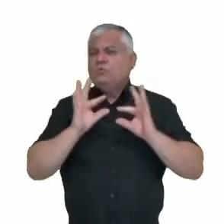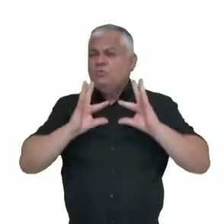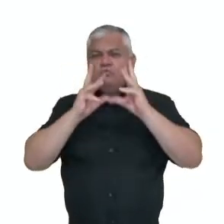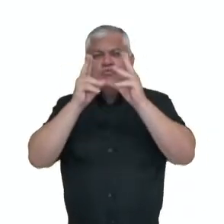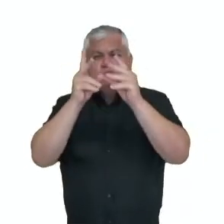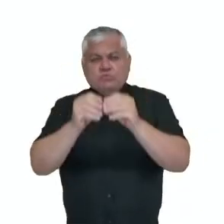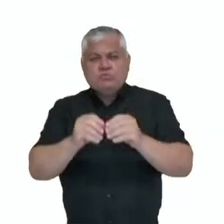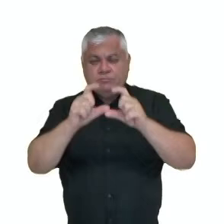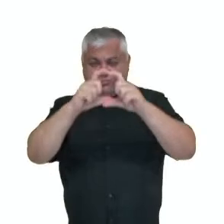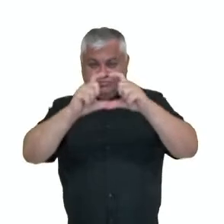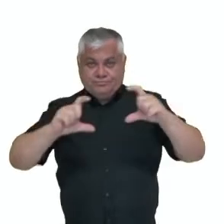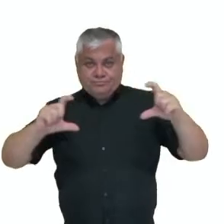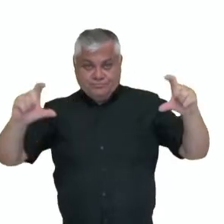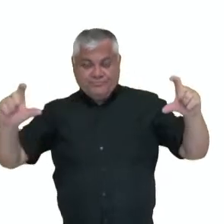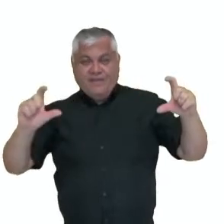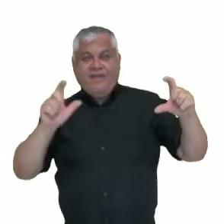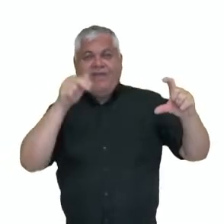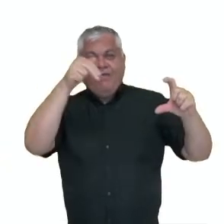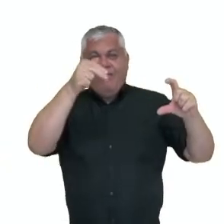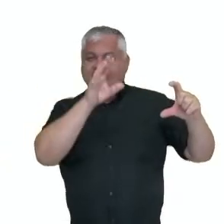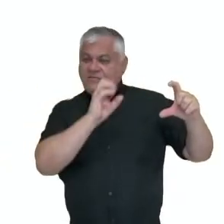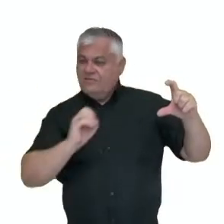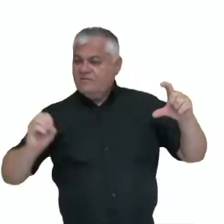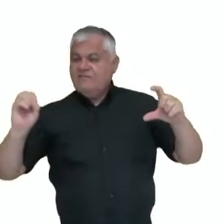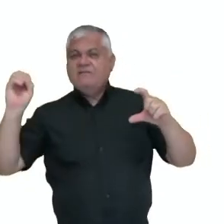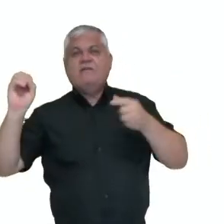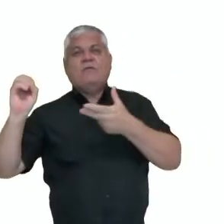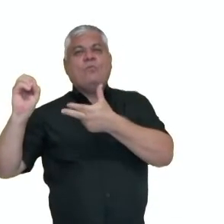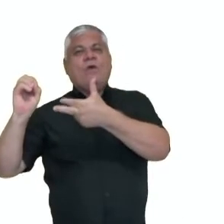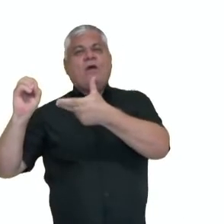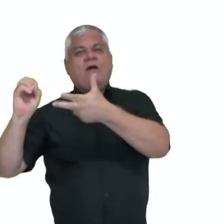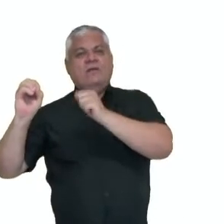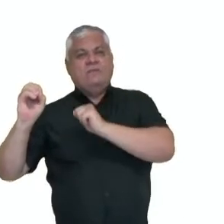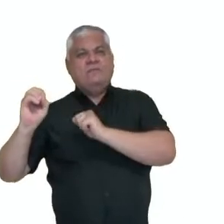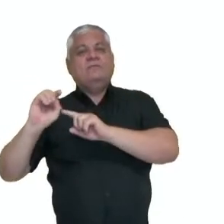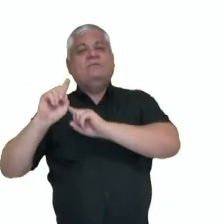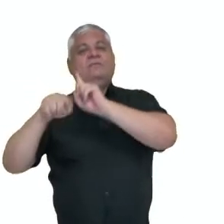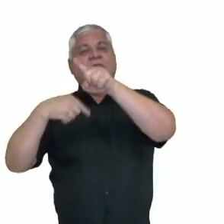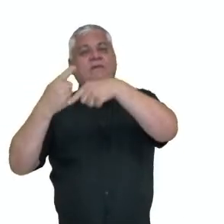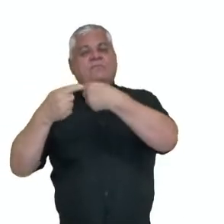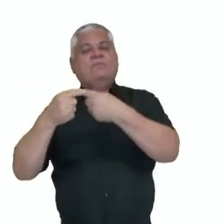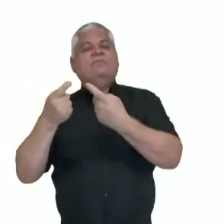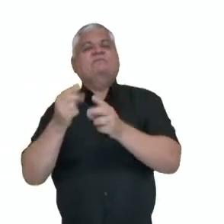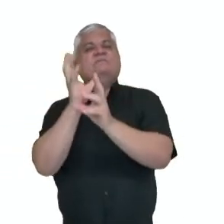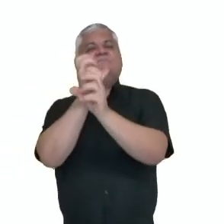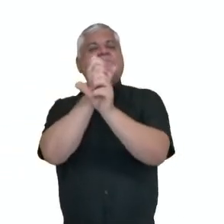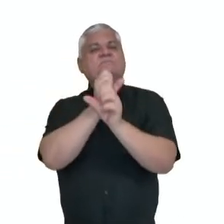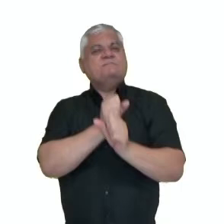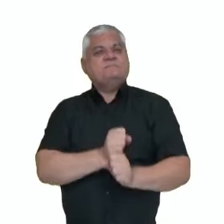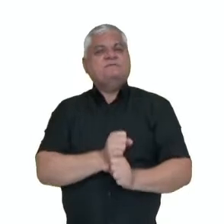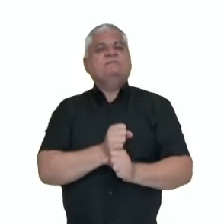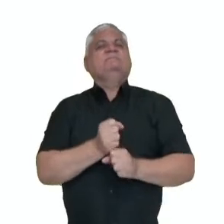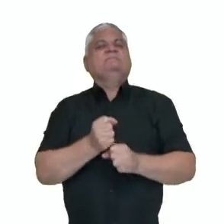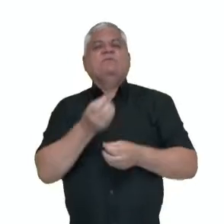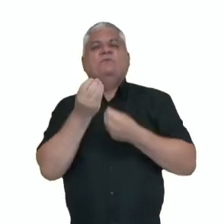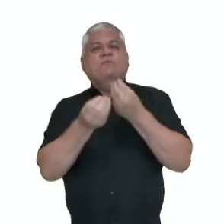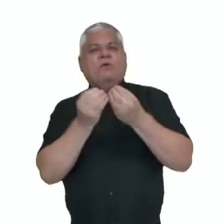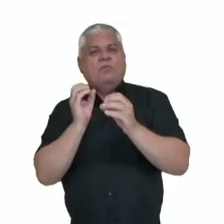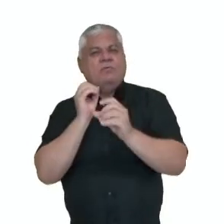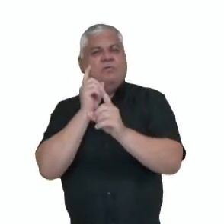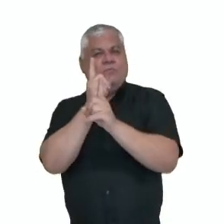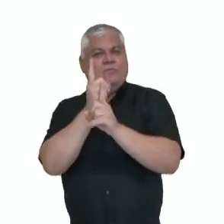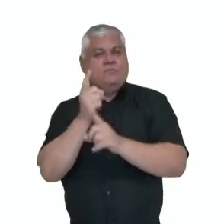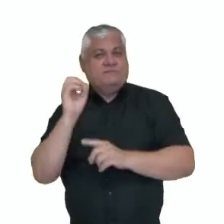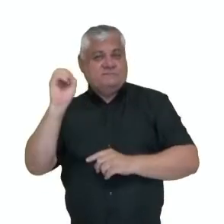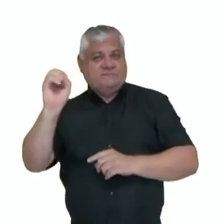a expressão e vou igualar a 0. E daí eu vou resolver a minha equação quando eu igualo a 0.